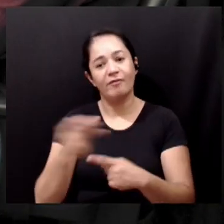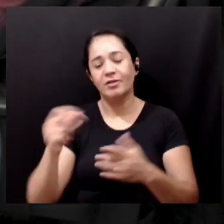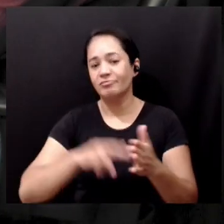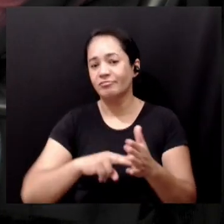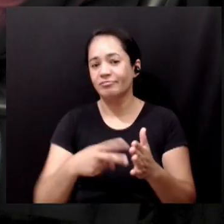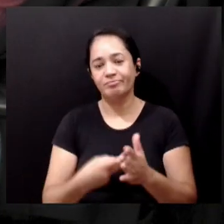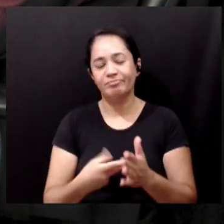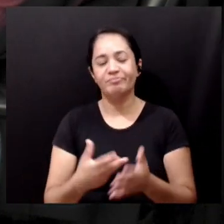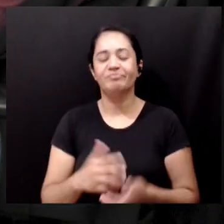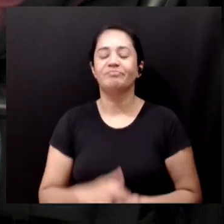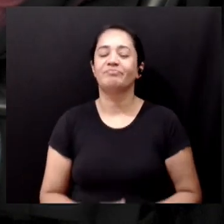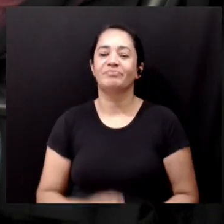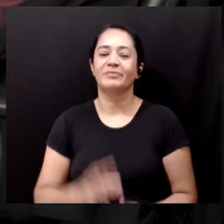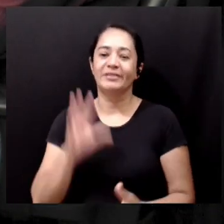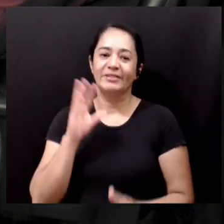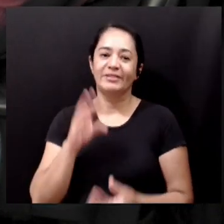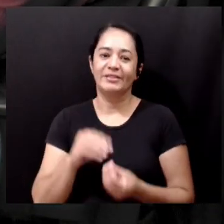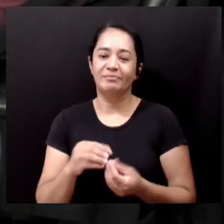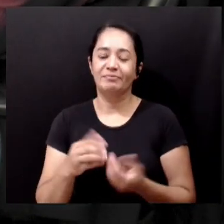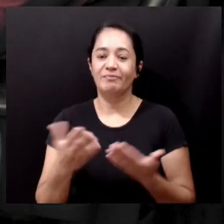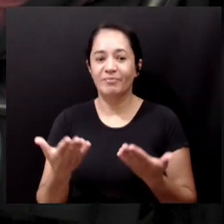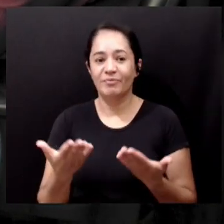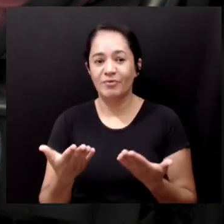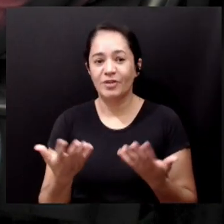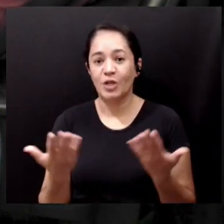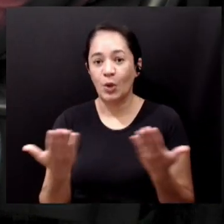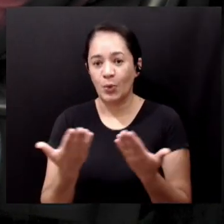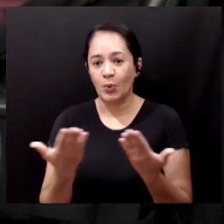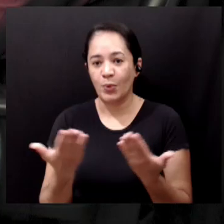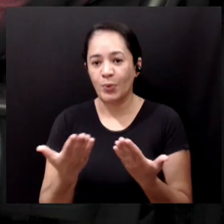aí. Guilherme, hoje